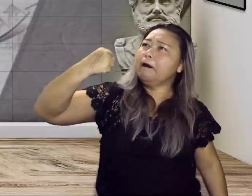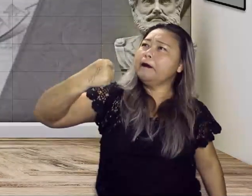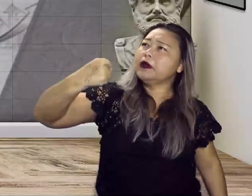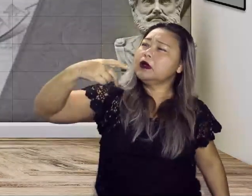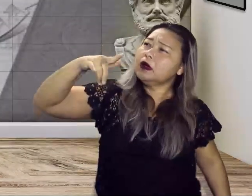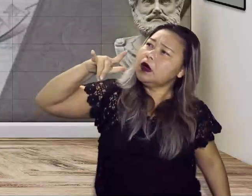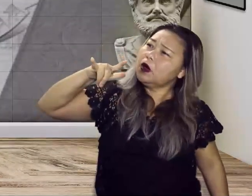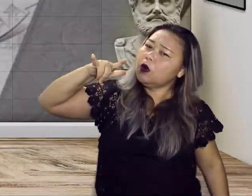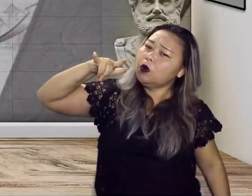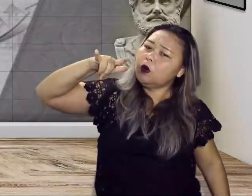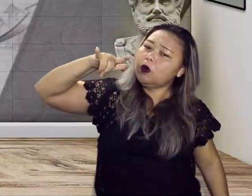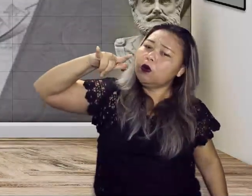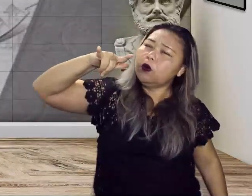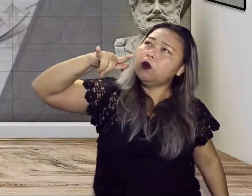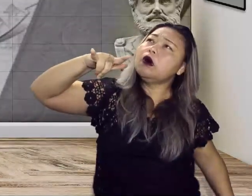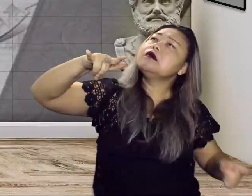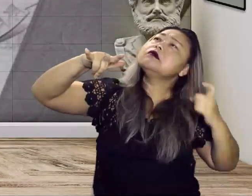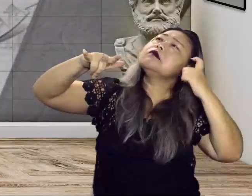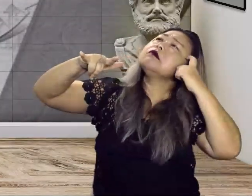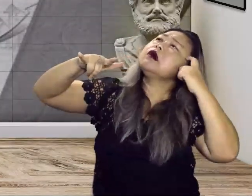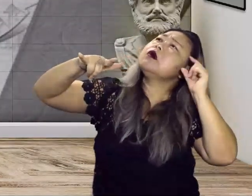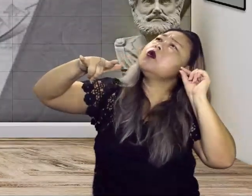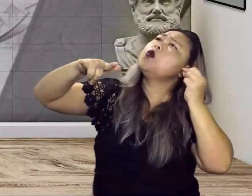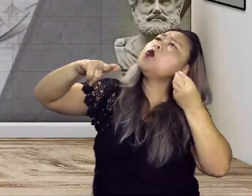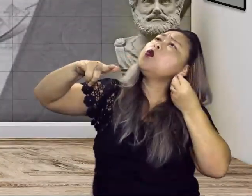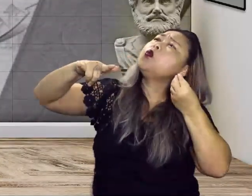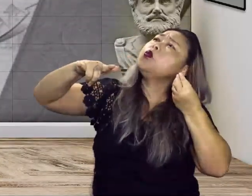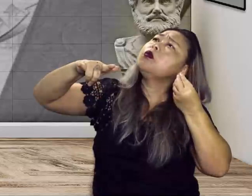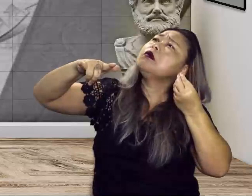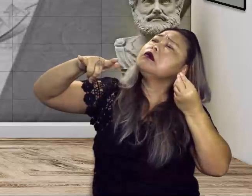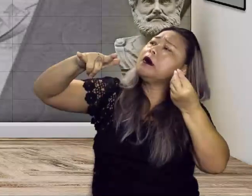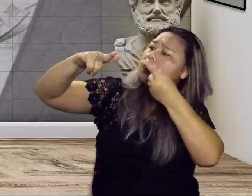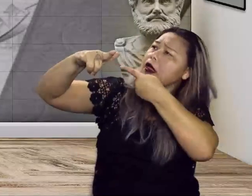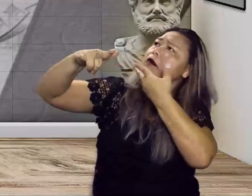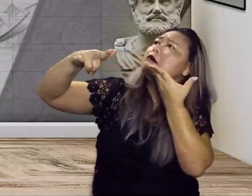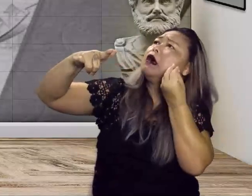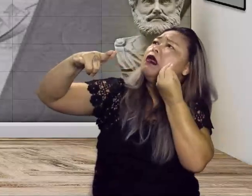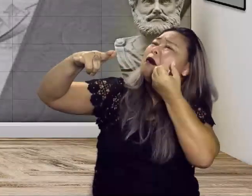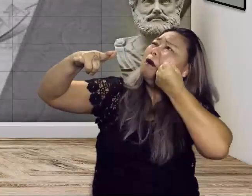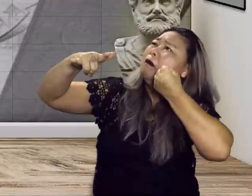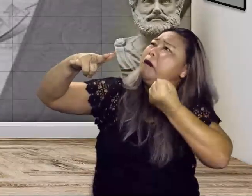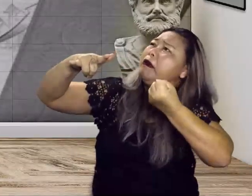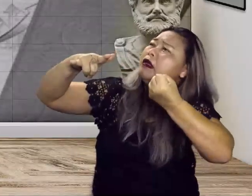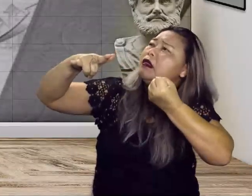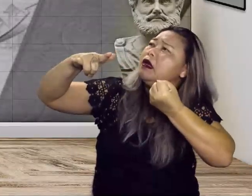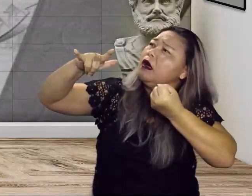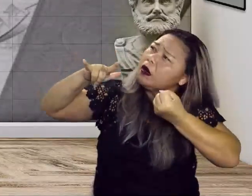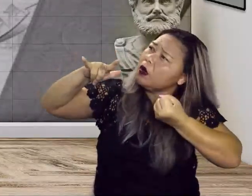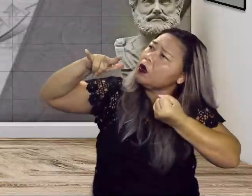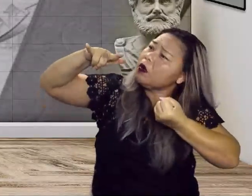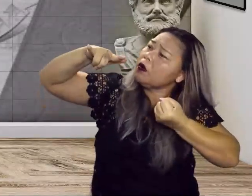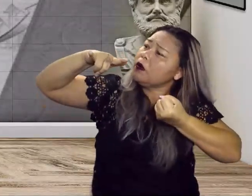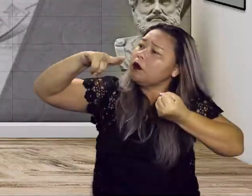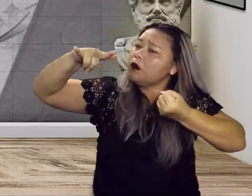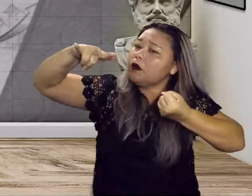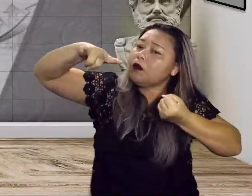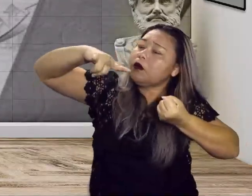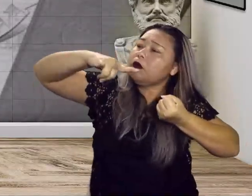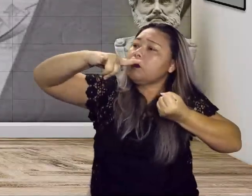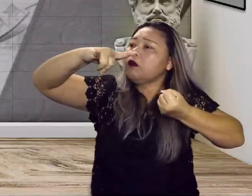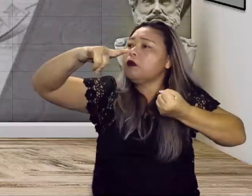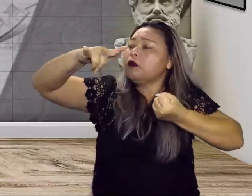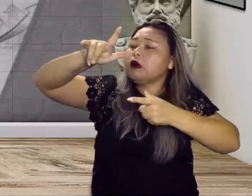né, sobrevoar, eu fico pensando como uma máquina daquela tão pesada pode flutuar, voar na